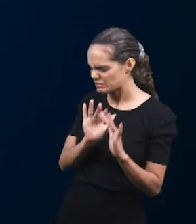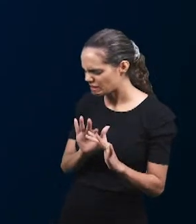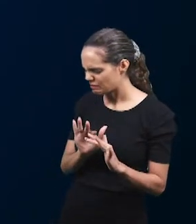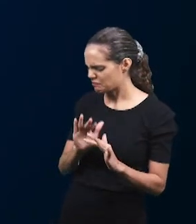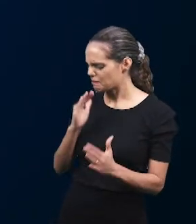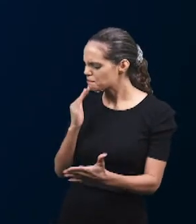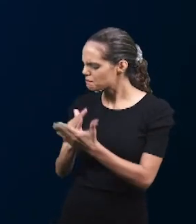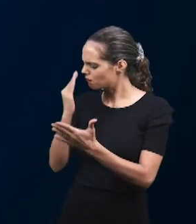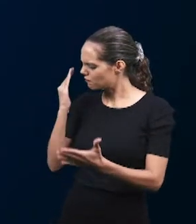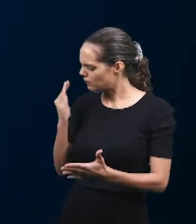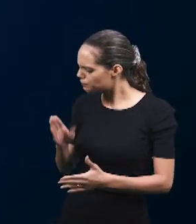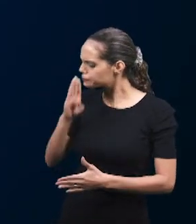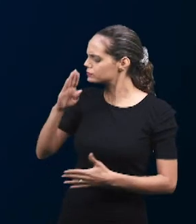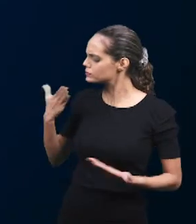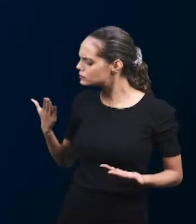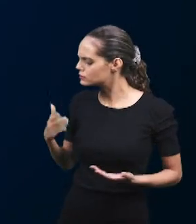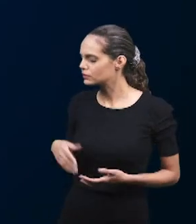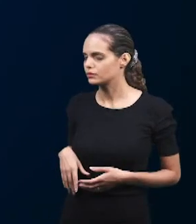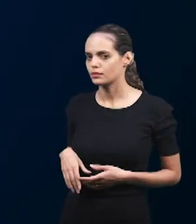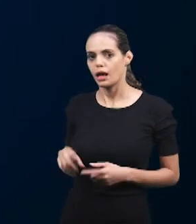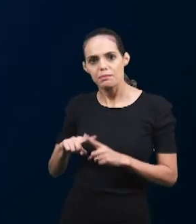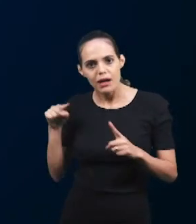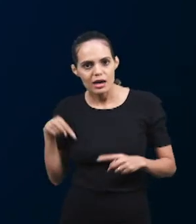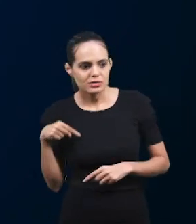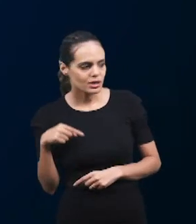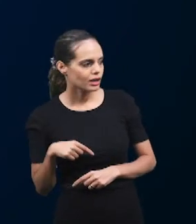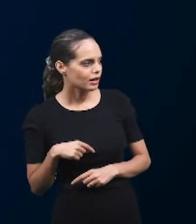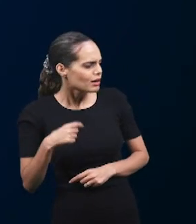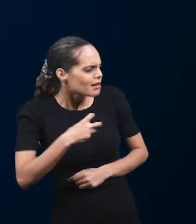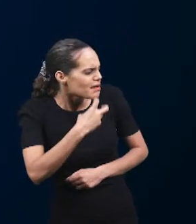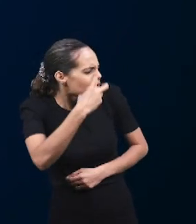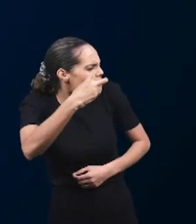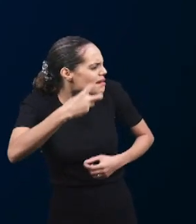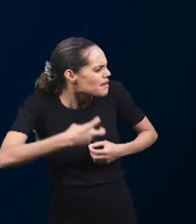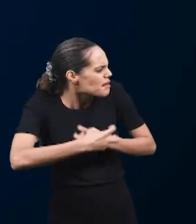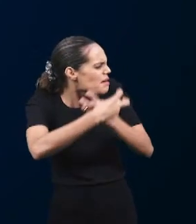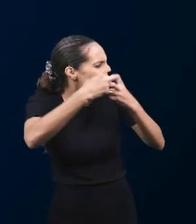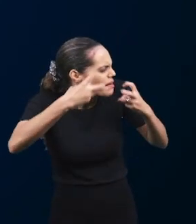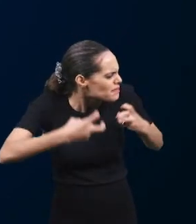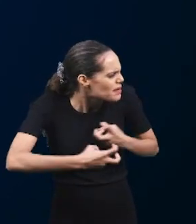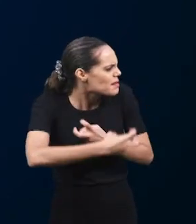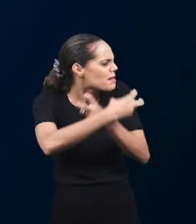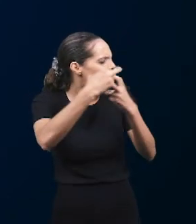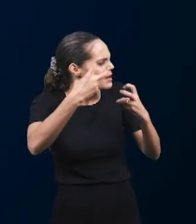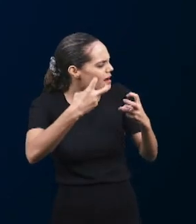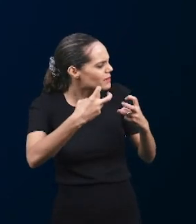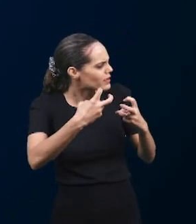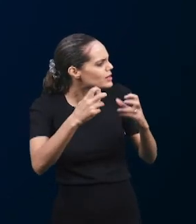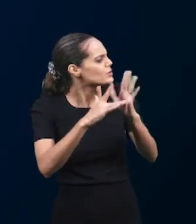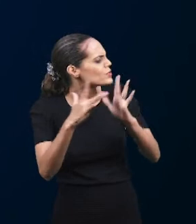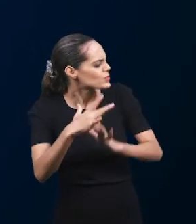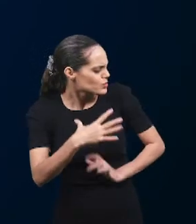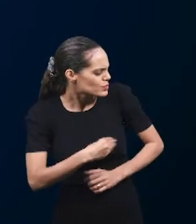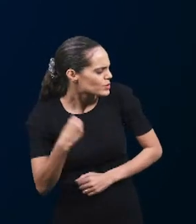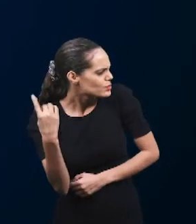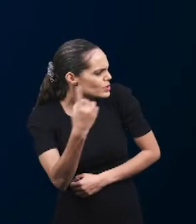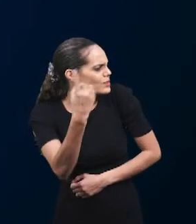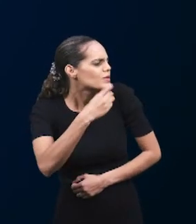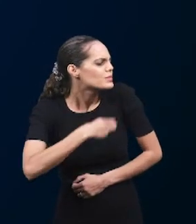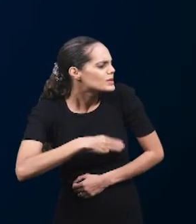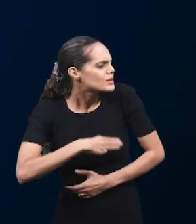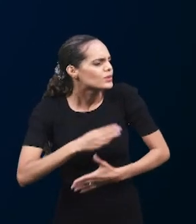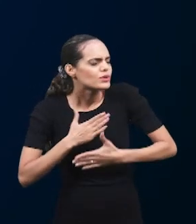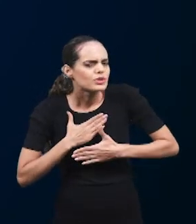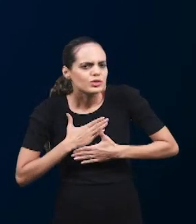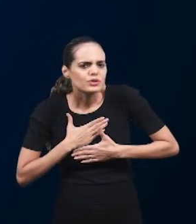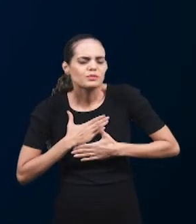que se calasse, mas ele clamava cada vez mais: Filho de Davi, tem misericórdia de mim. Aquele cego